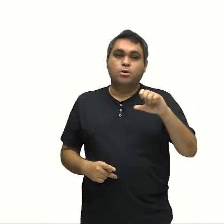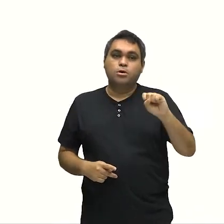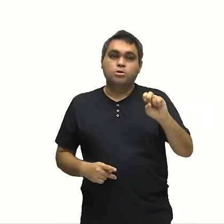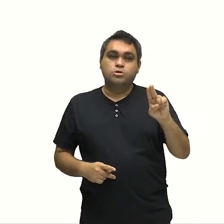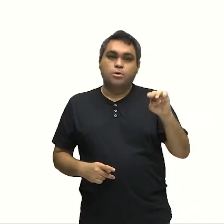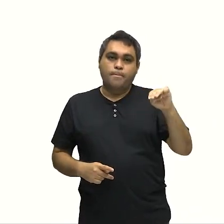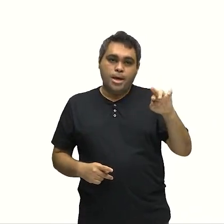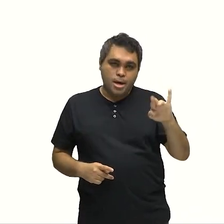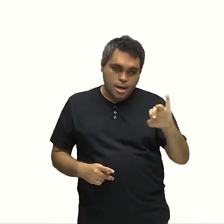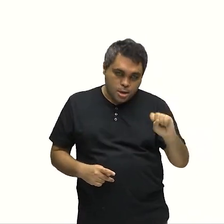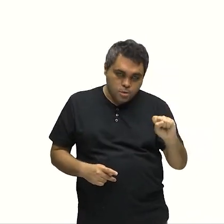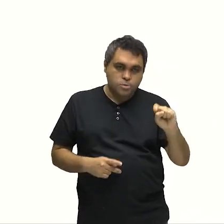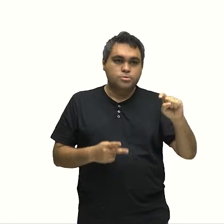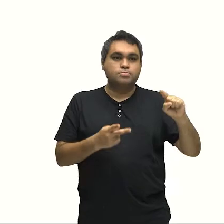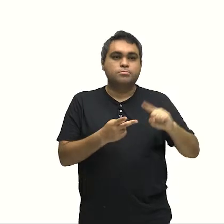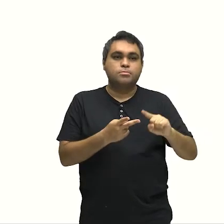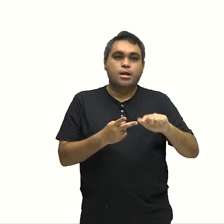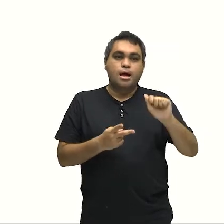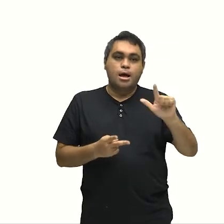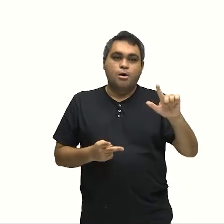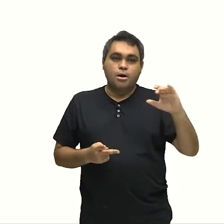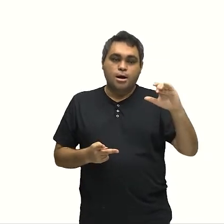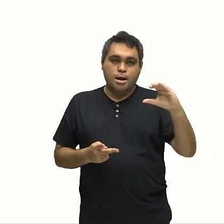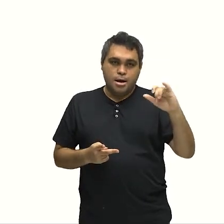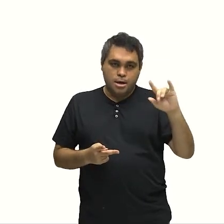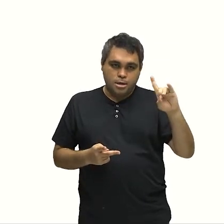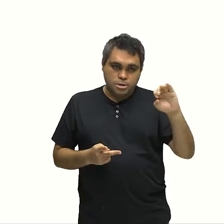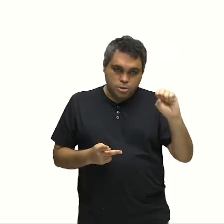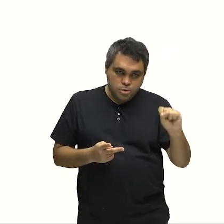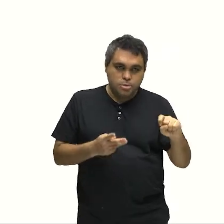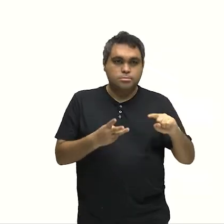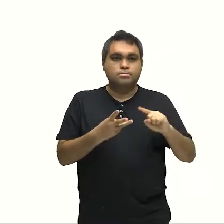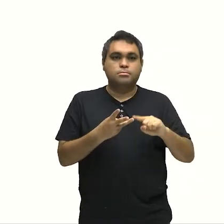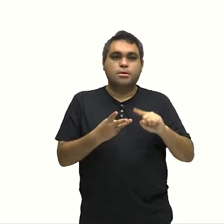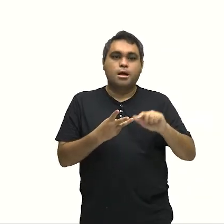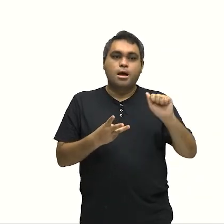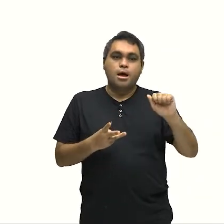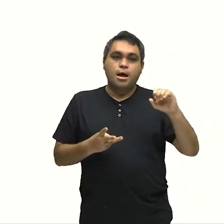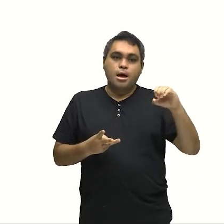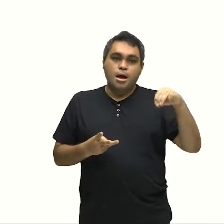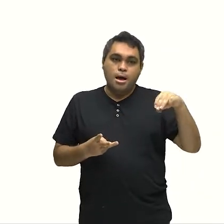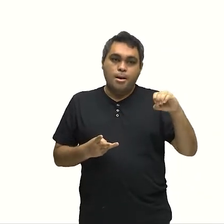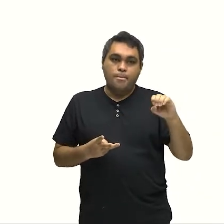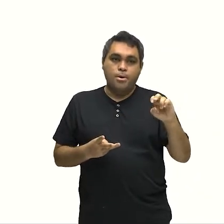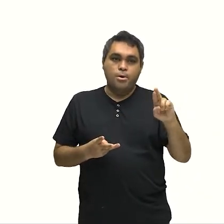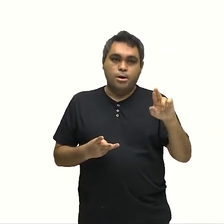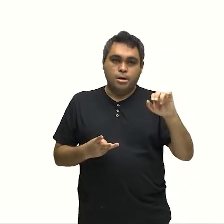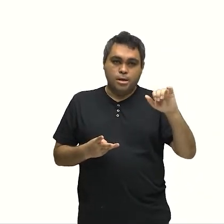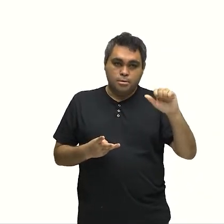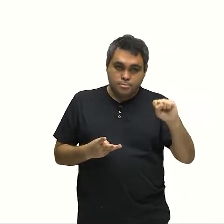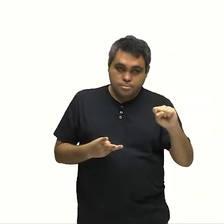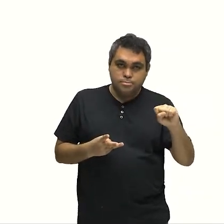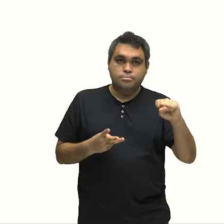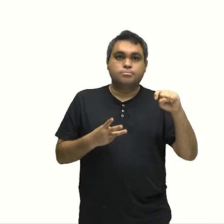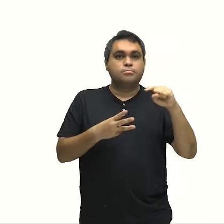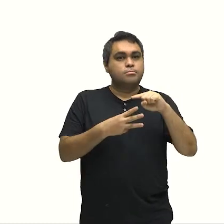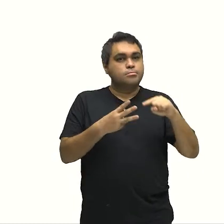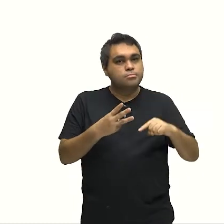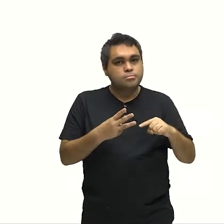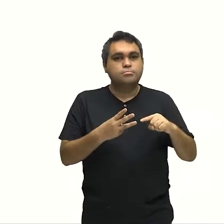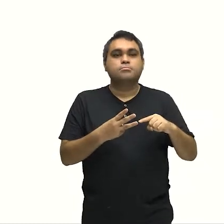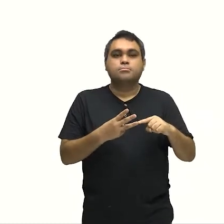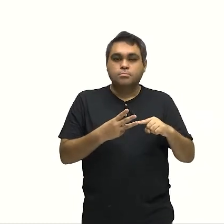de Hammurabi, inclusive os amoritas são os primeiros a estabelecer um império com a Babilônia como capital. Depois vem os